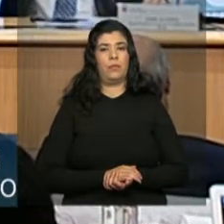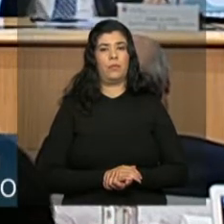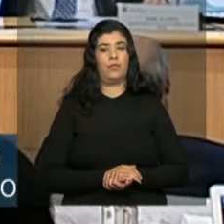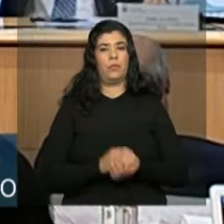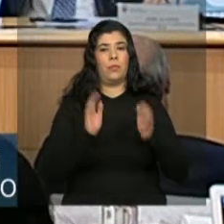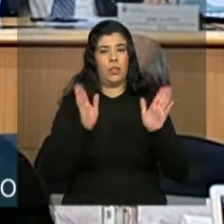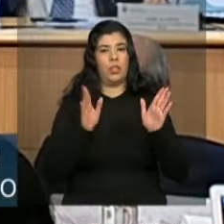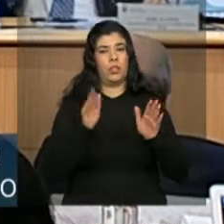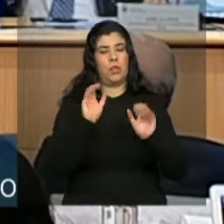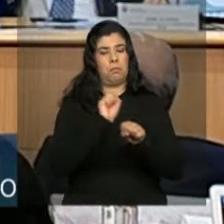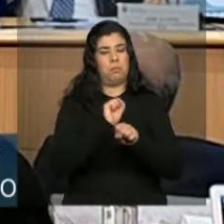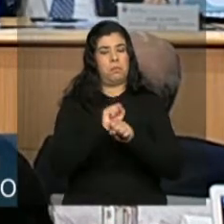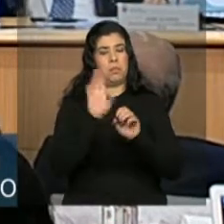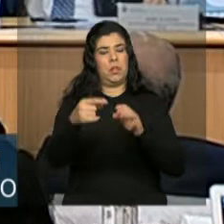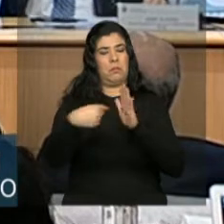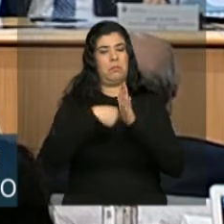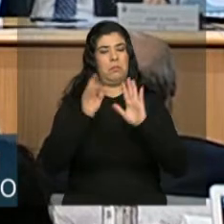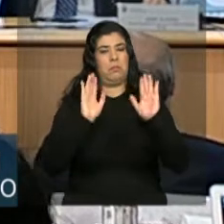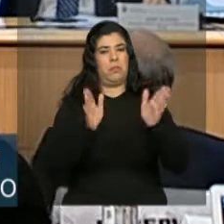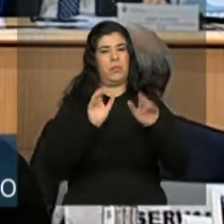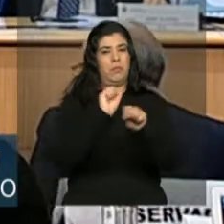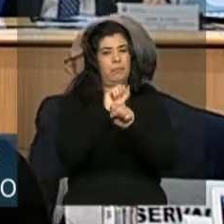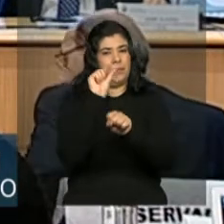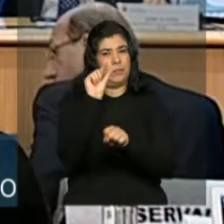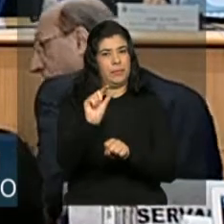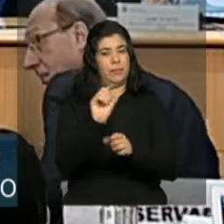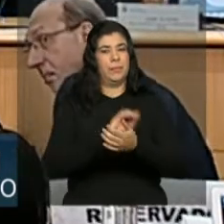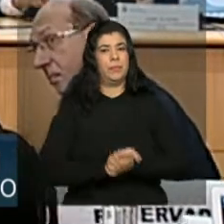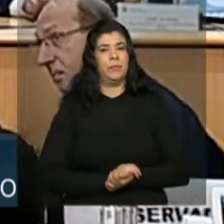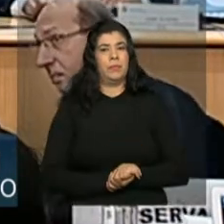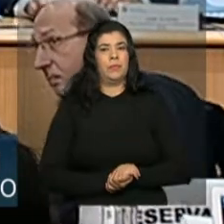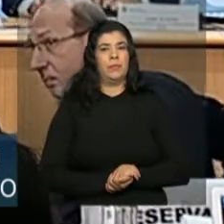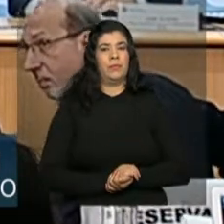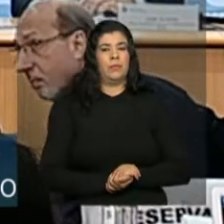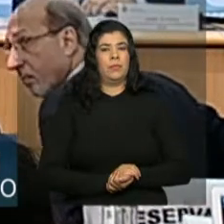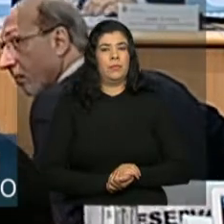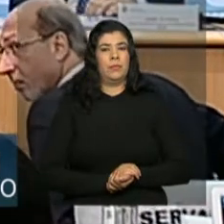a loja vão para as dúvidas só um minutinho né É